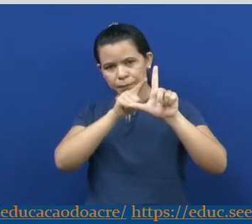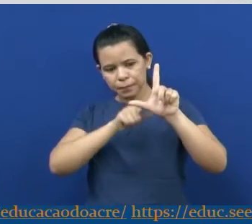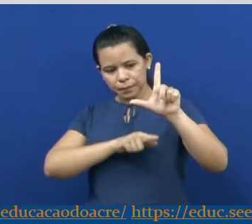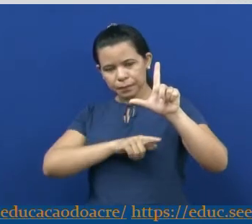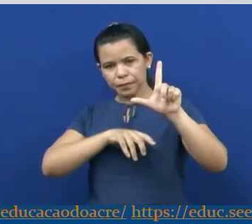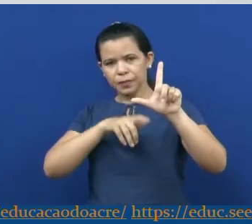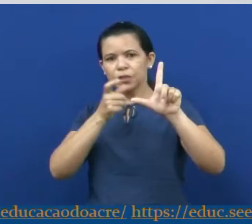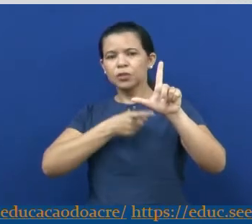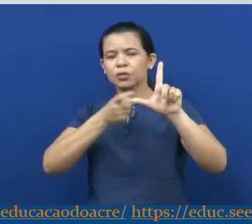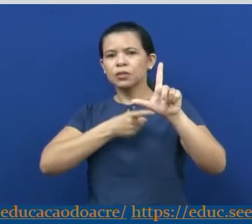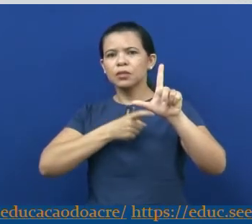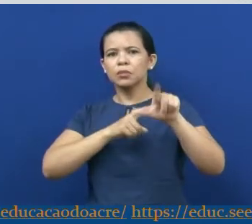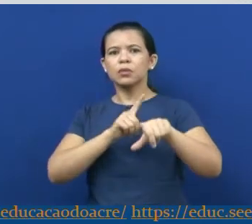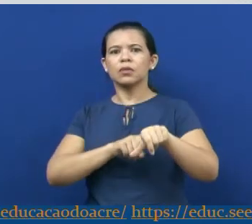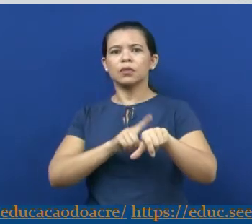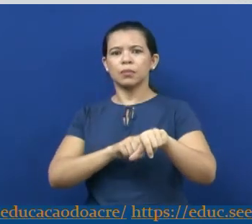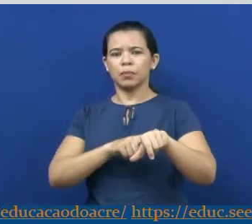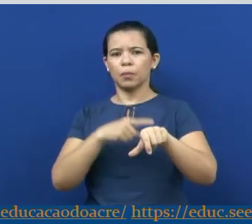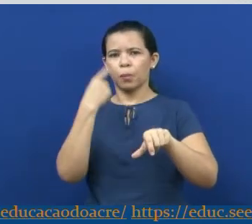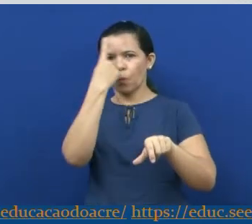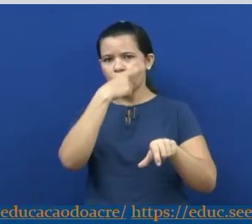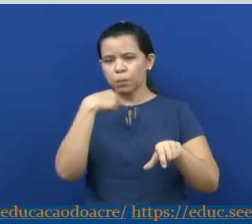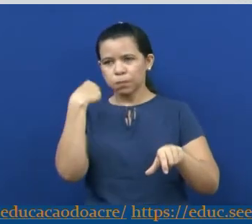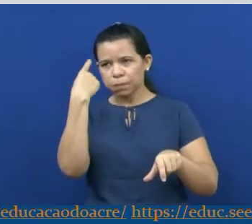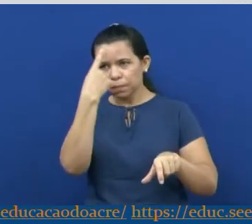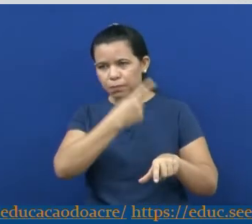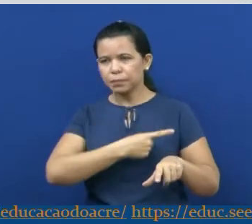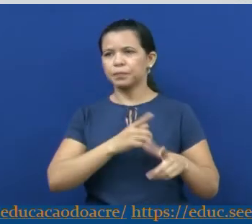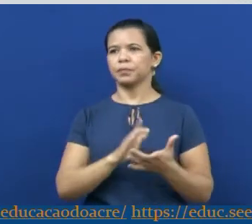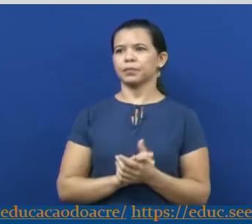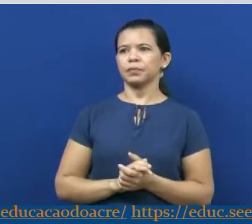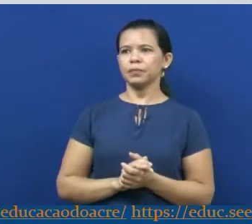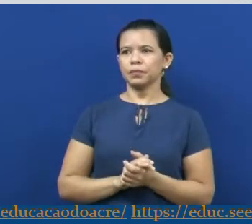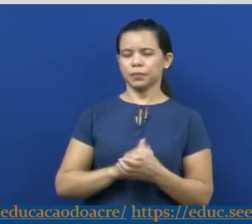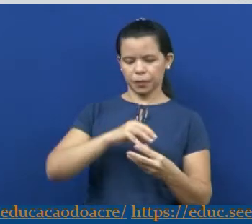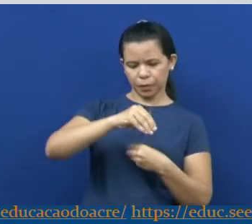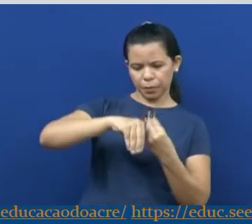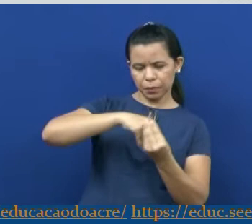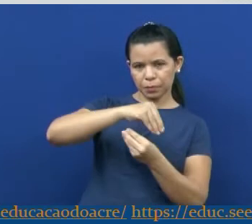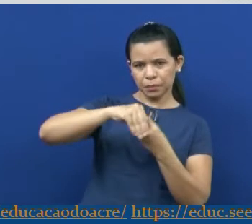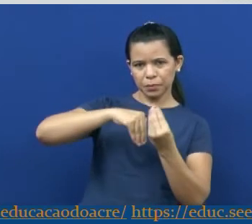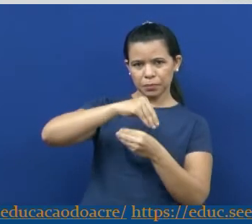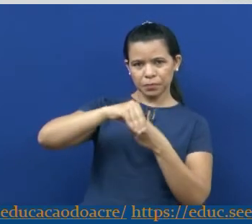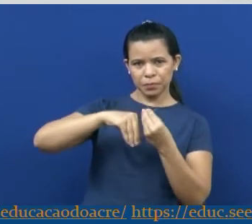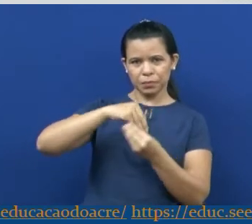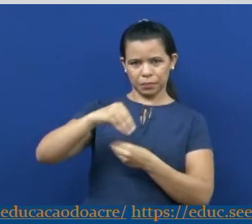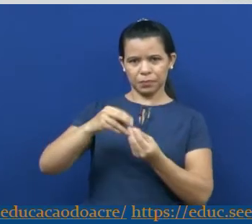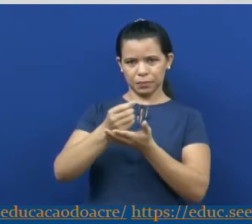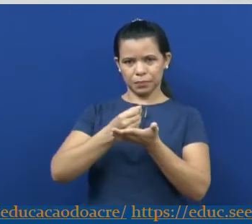tempo dado em horas e a concentração do fármaco,